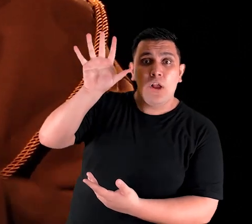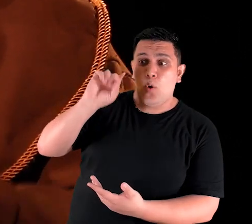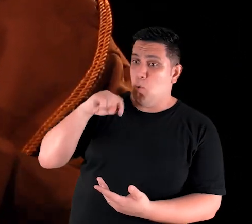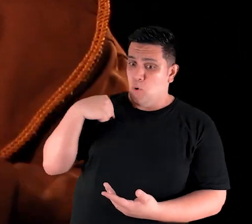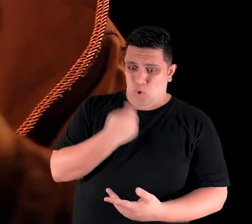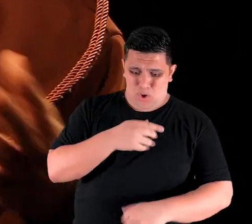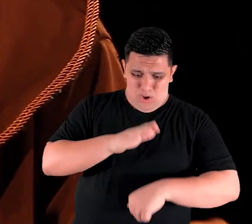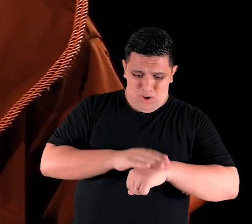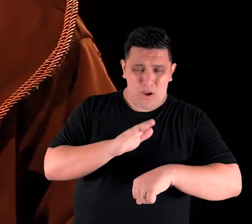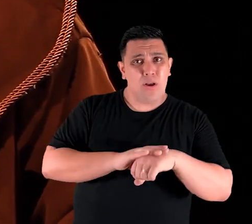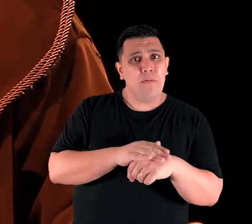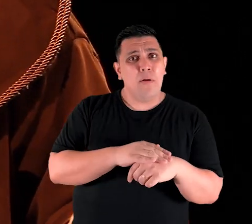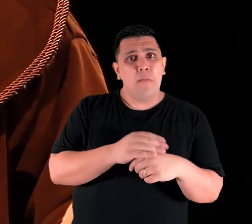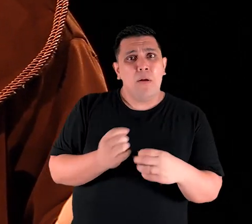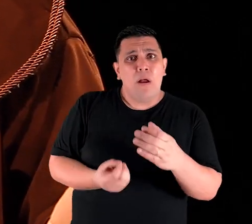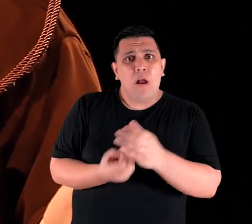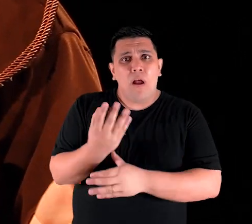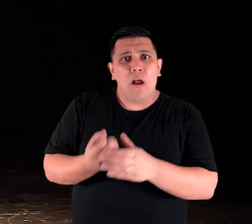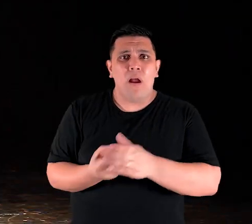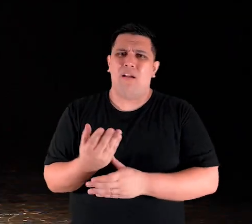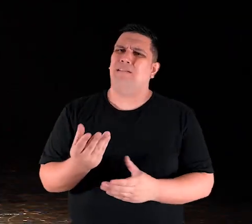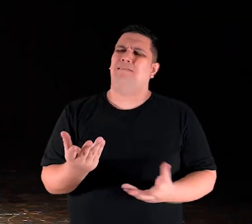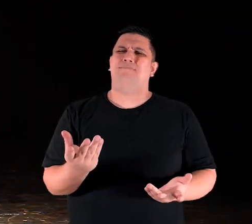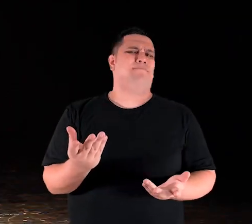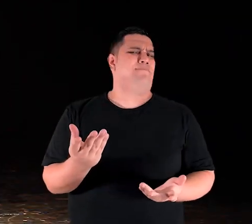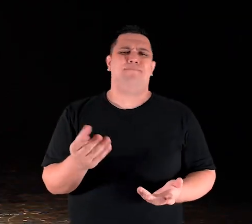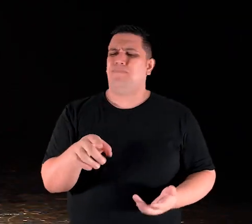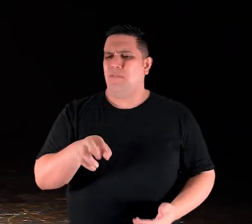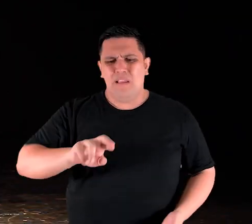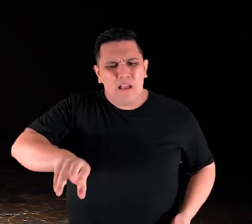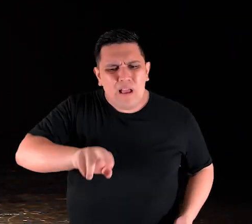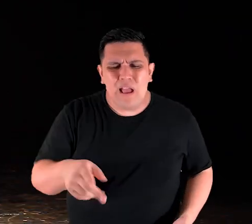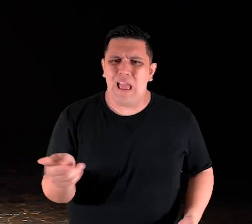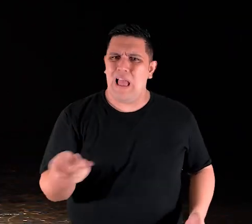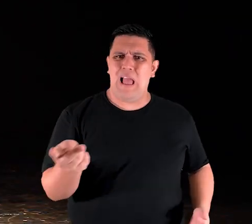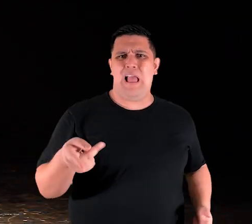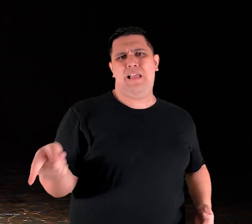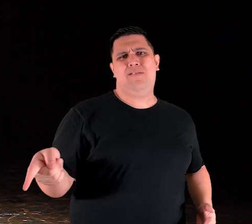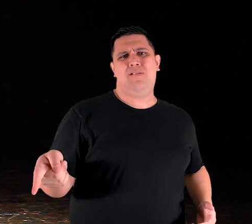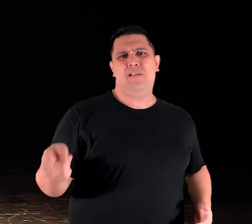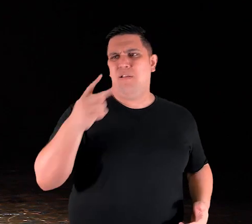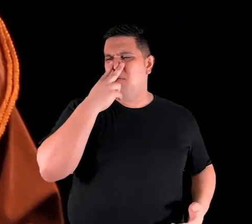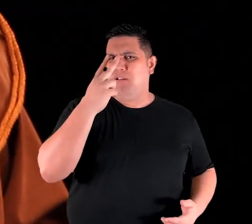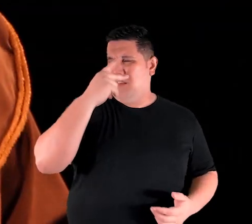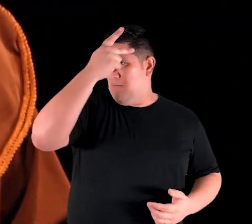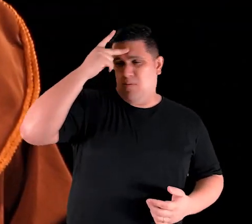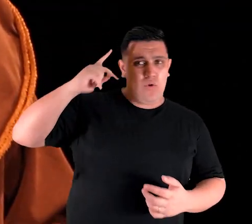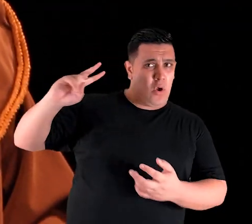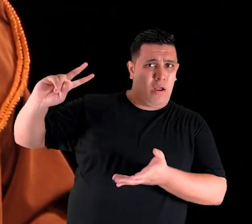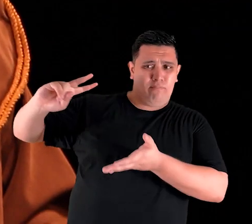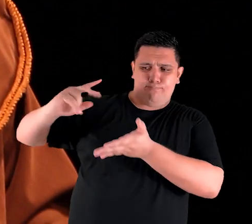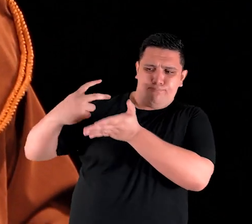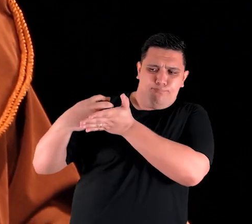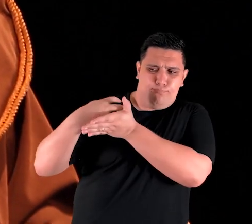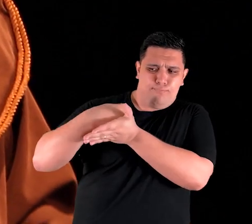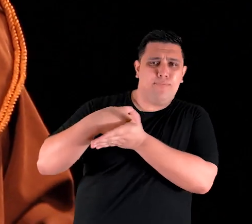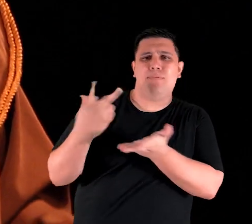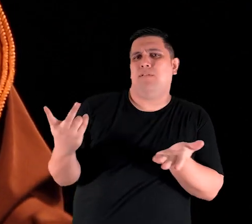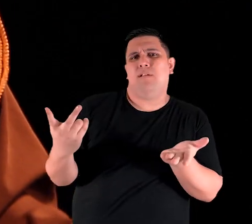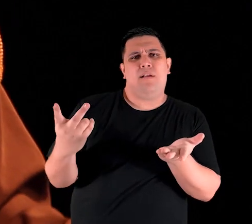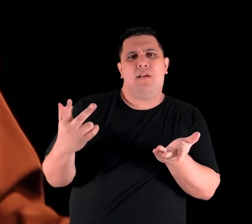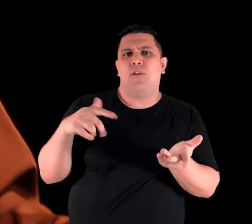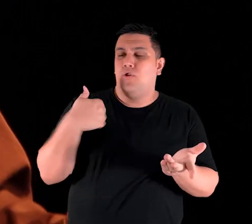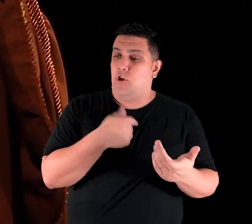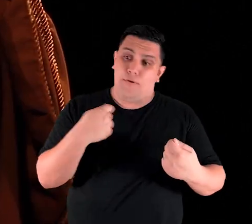nós mesmos produzimos. Isso não estava certo, isso era uma exploração. Então decidimos atuar.